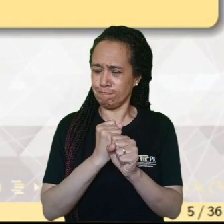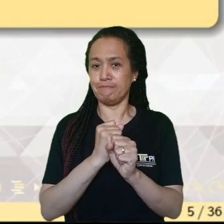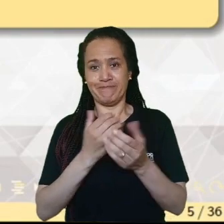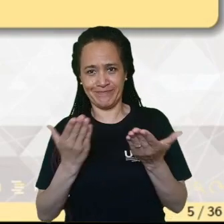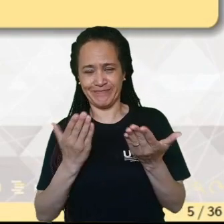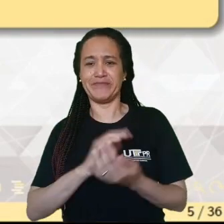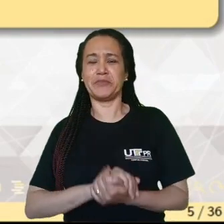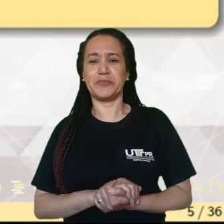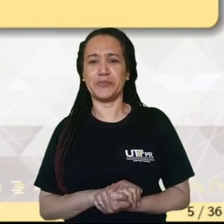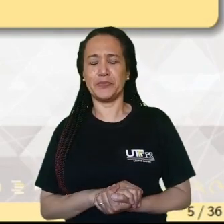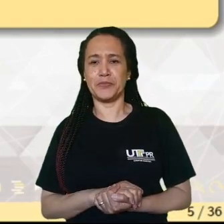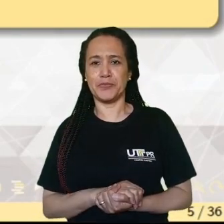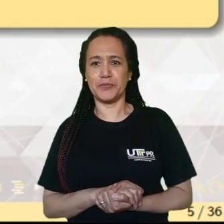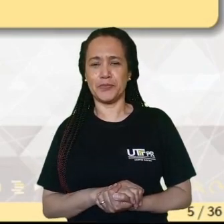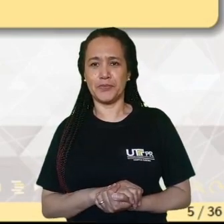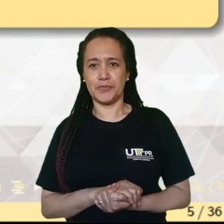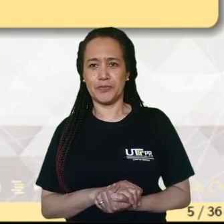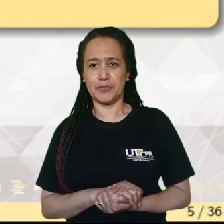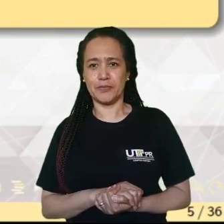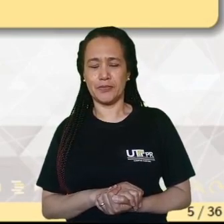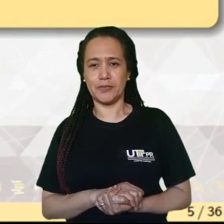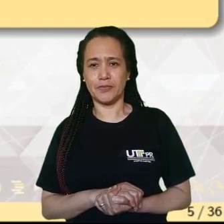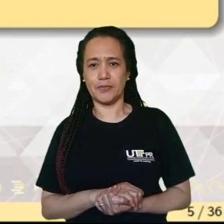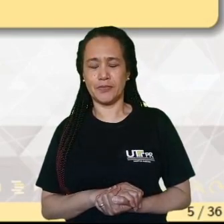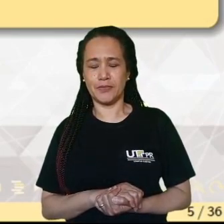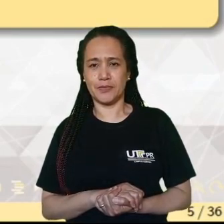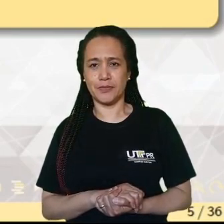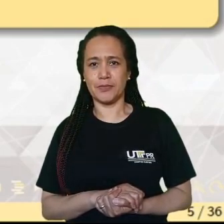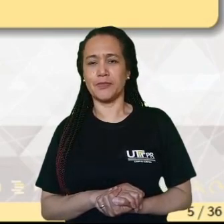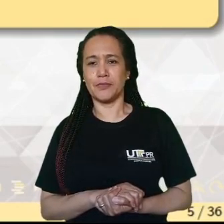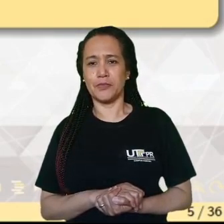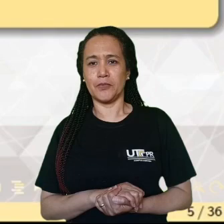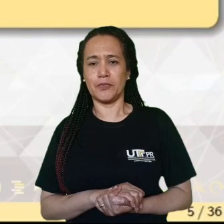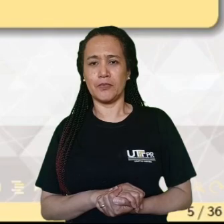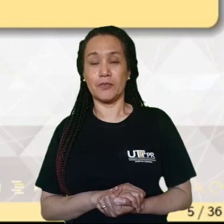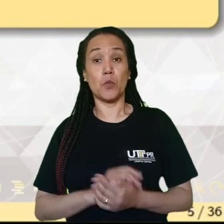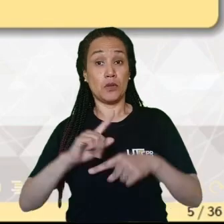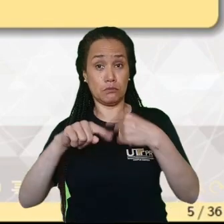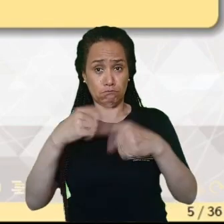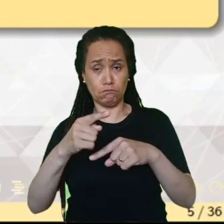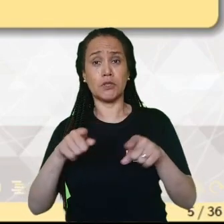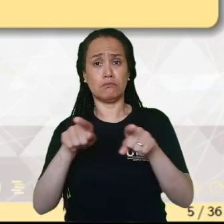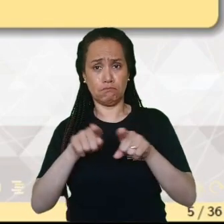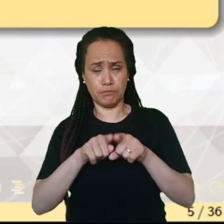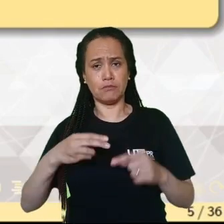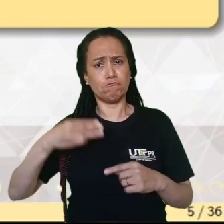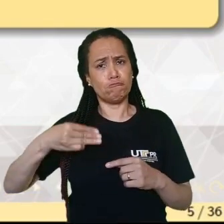e o segundo método, que é o método direto, ou o método interpolativo. Depois nós temos a moda e o ponto